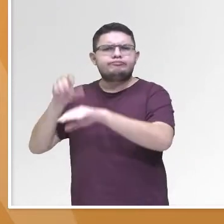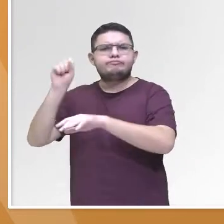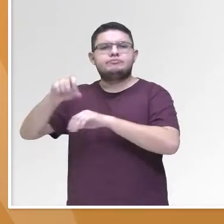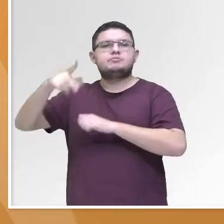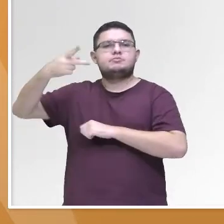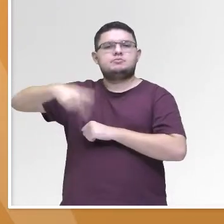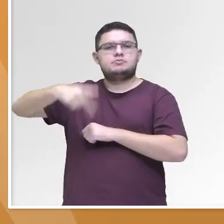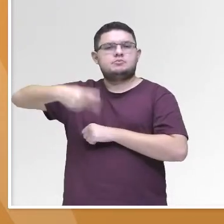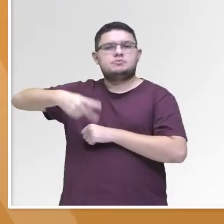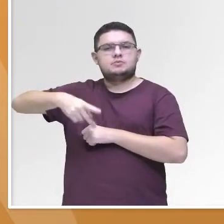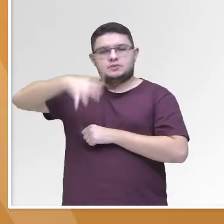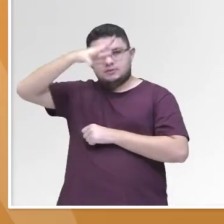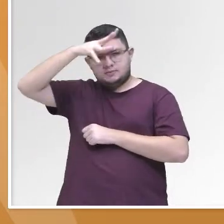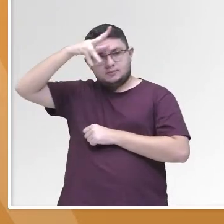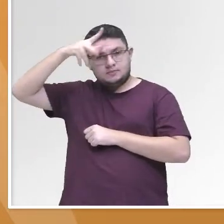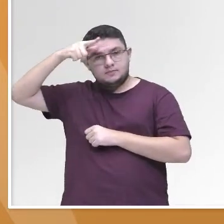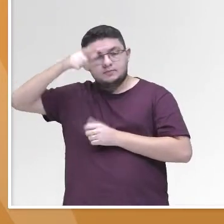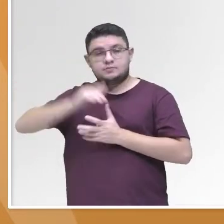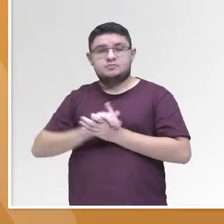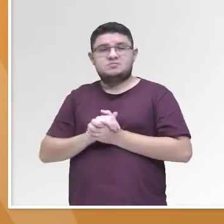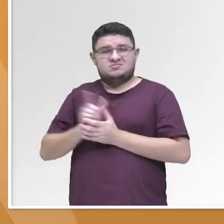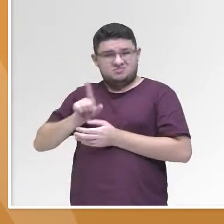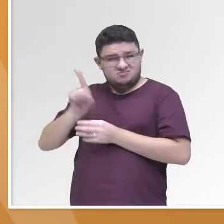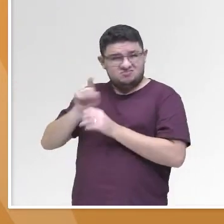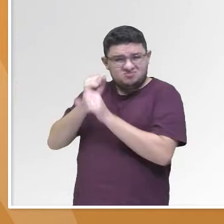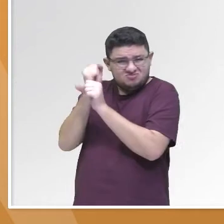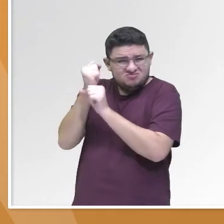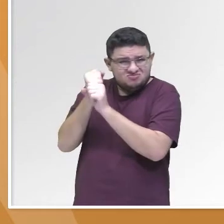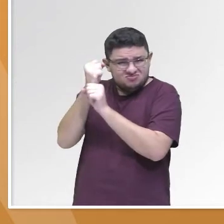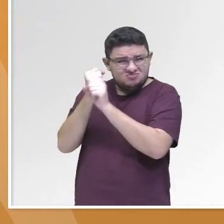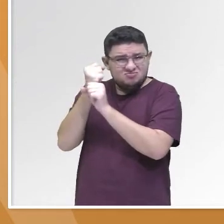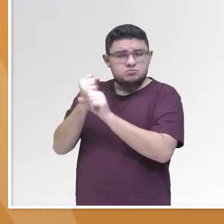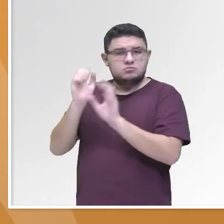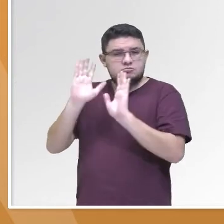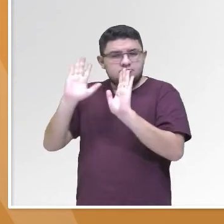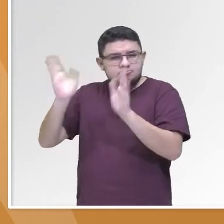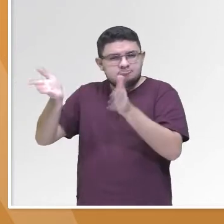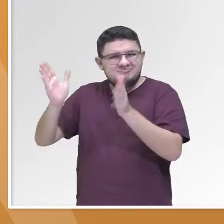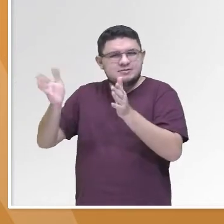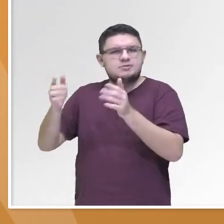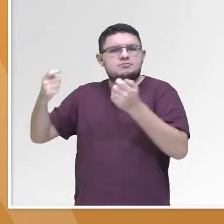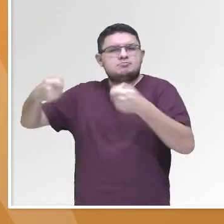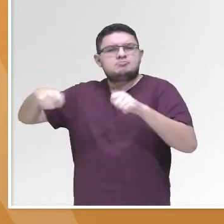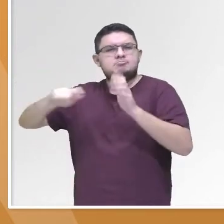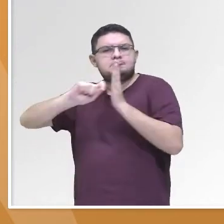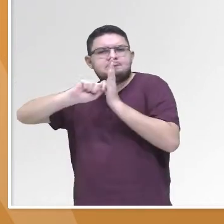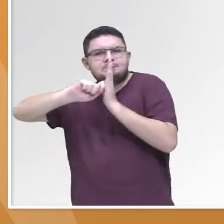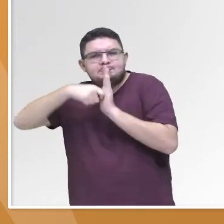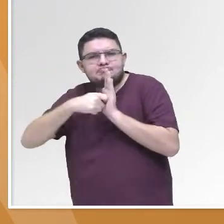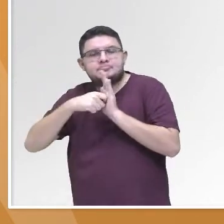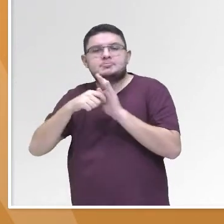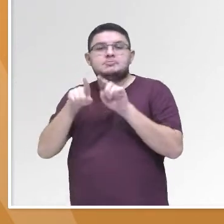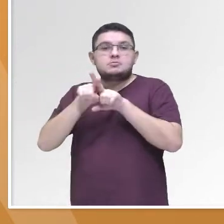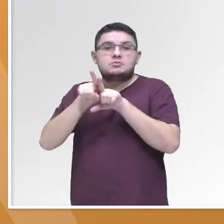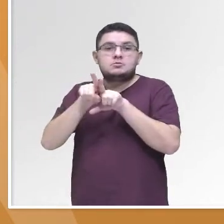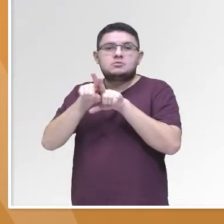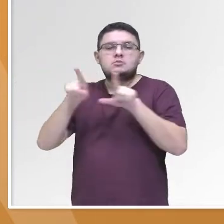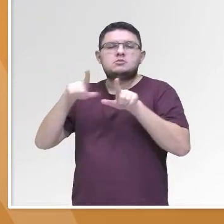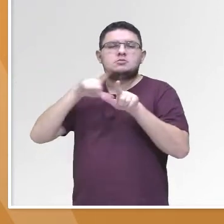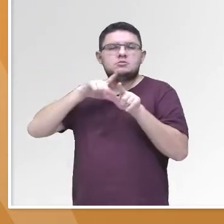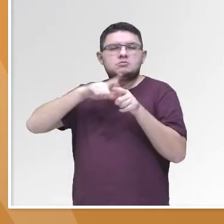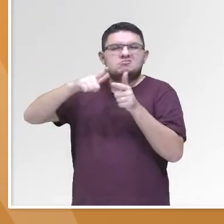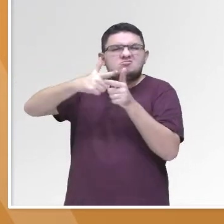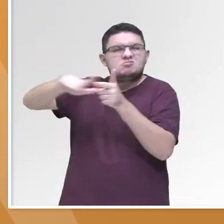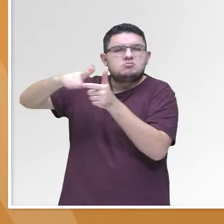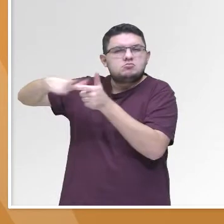de Manaus, né? Que já por muito tempo esse local já tinha que ser desativado, várias questões relacionadas aí